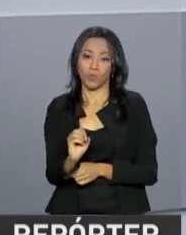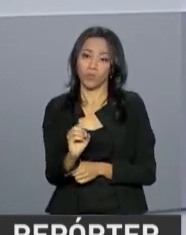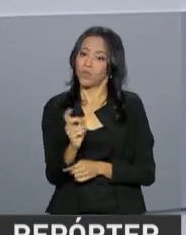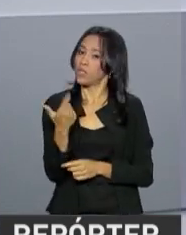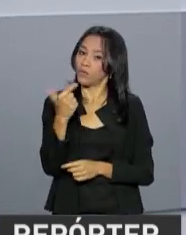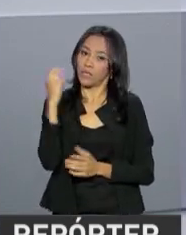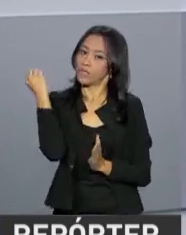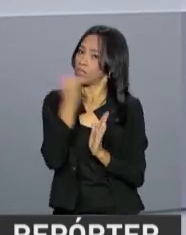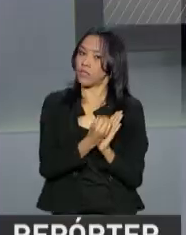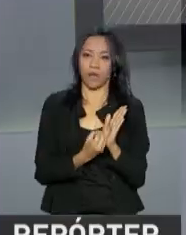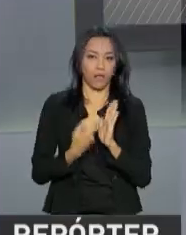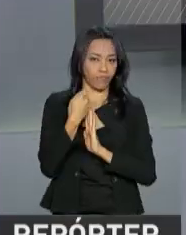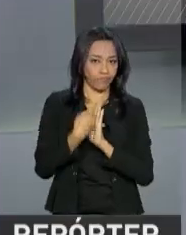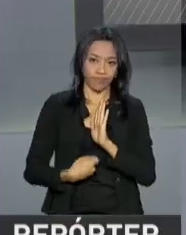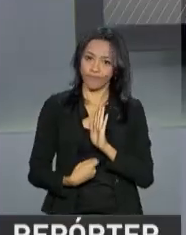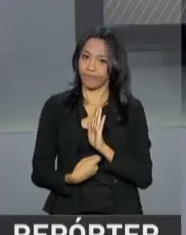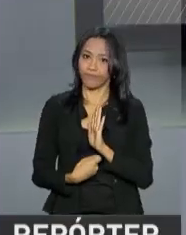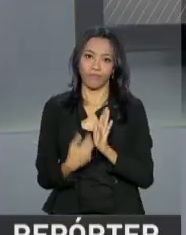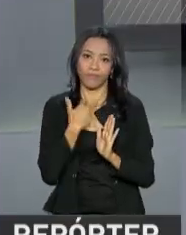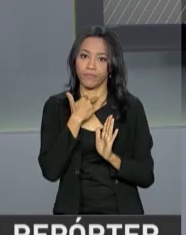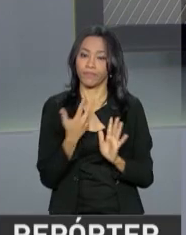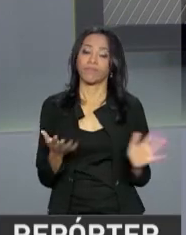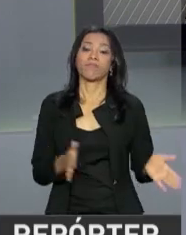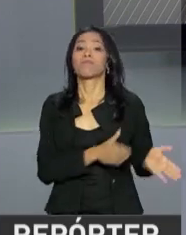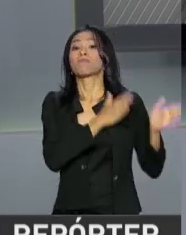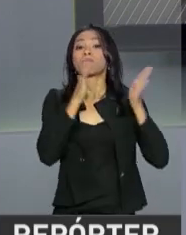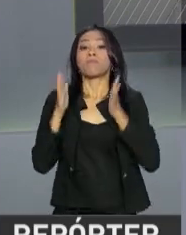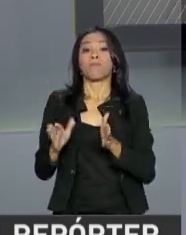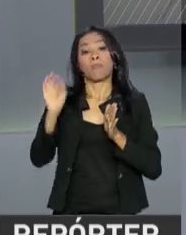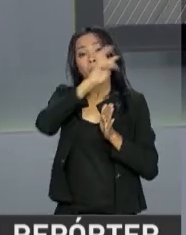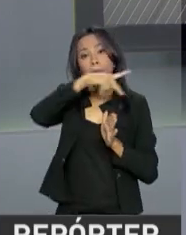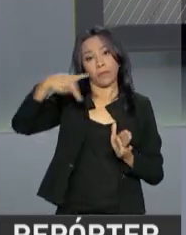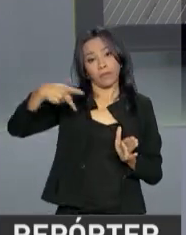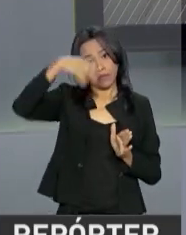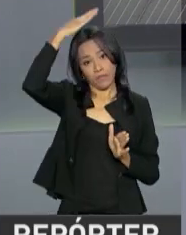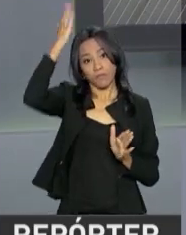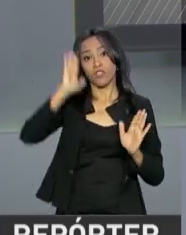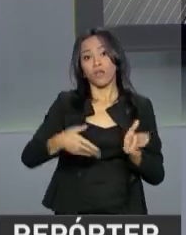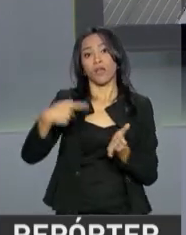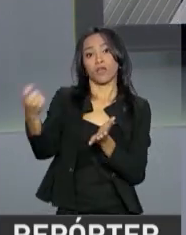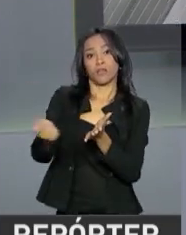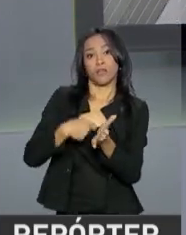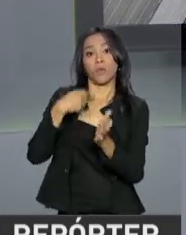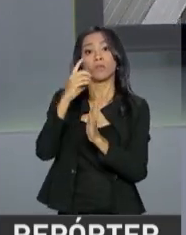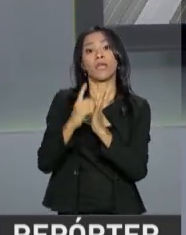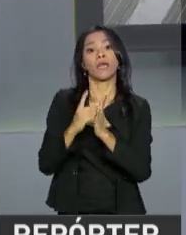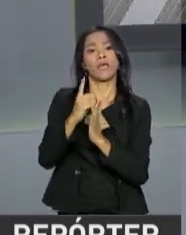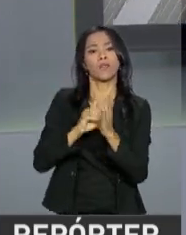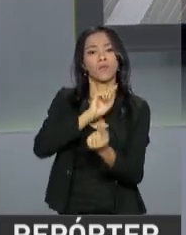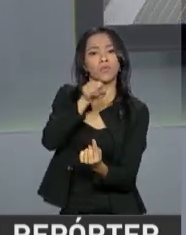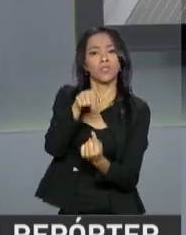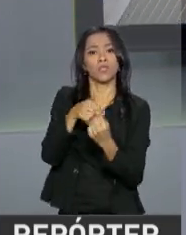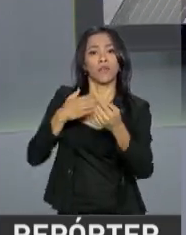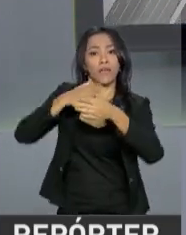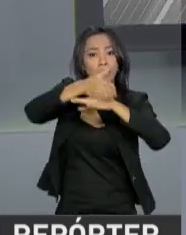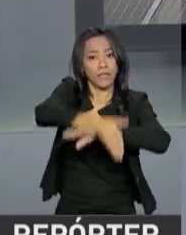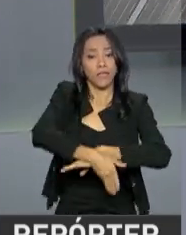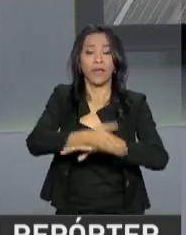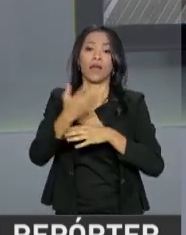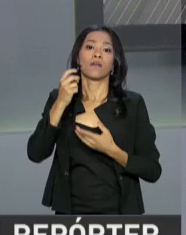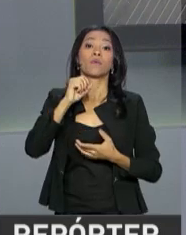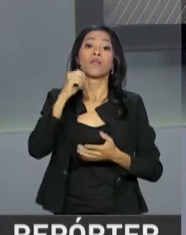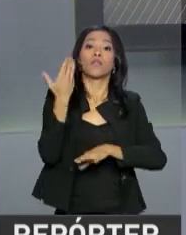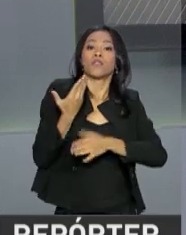zerado a redação o presidente michel temer assinou decreto para ampliar a entrada de estudantes negros na administração